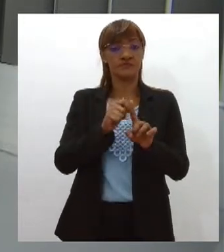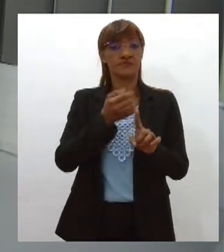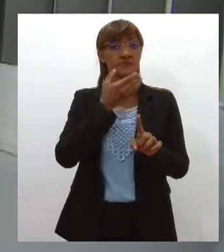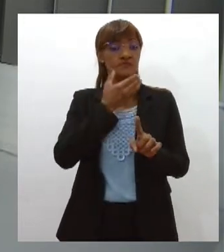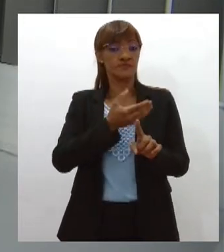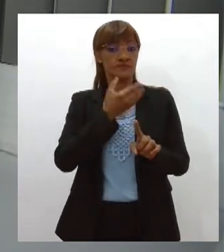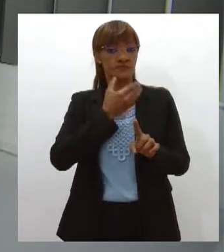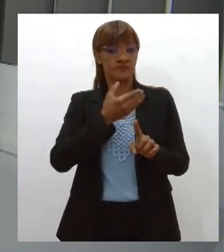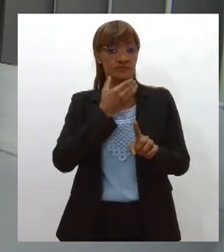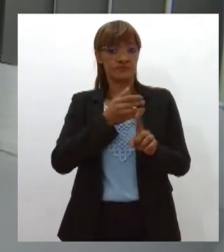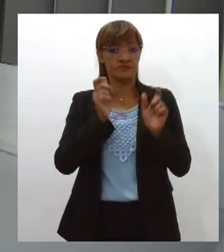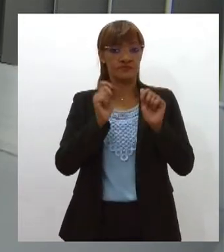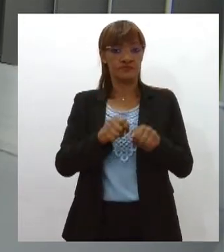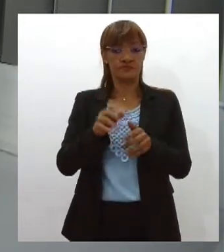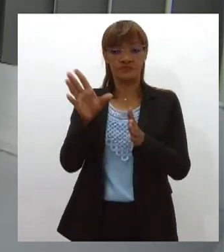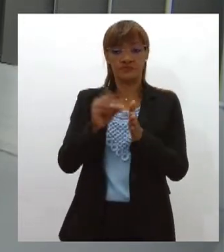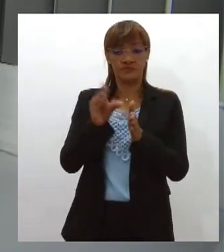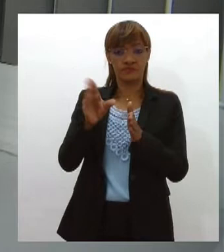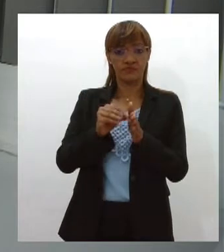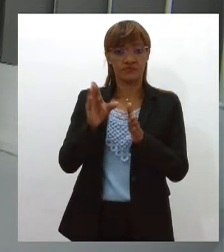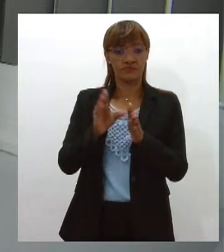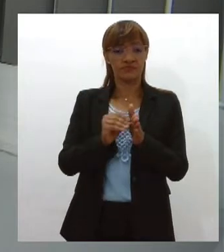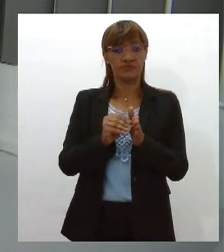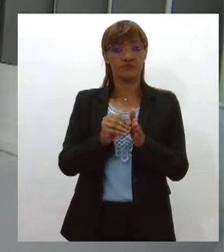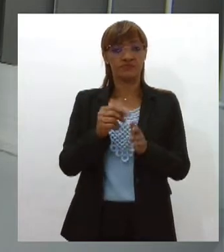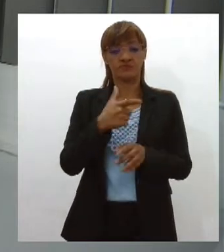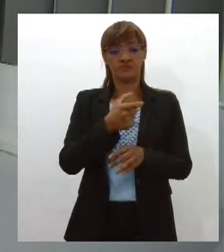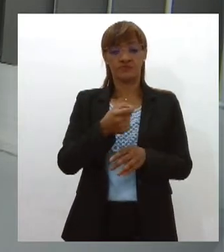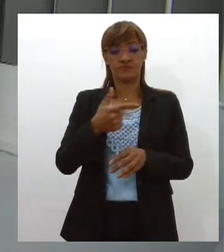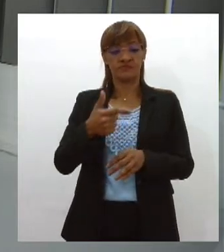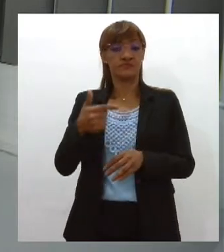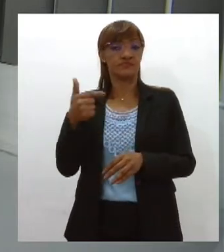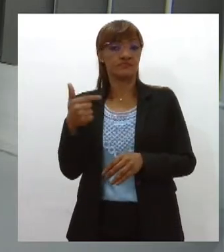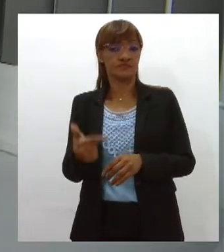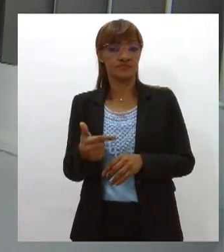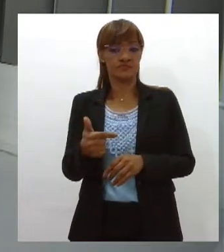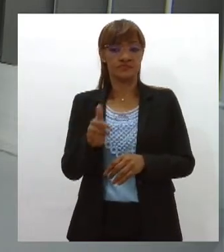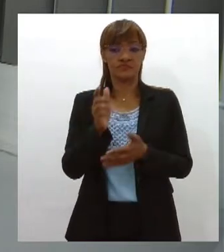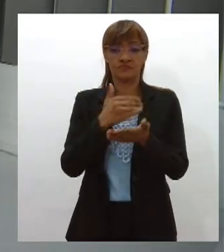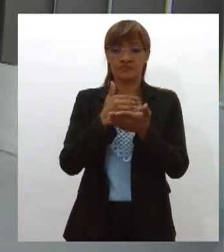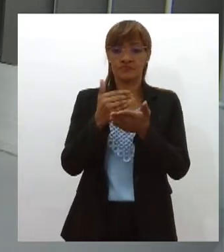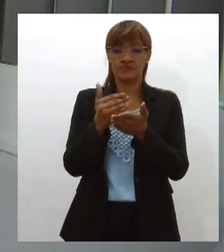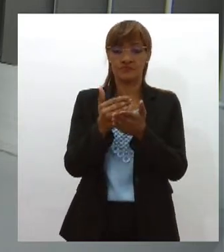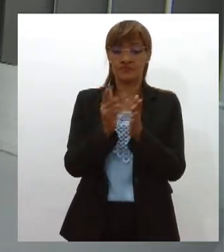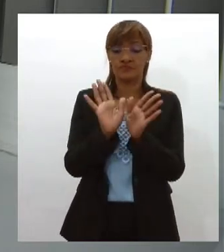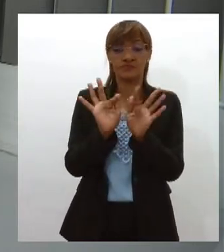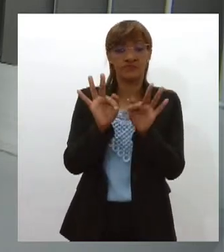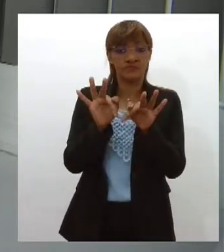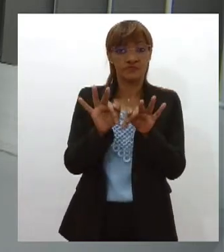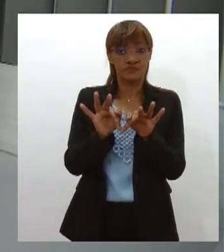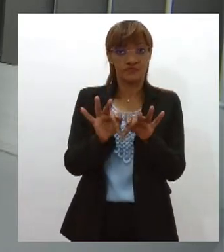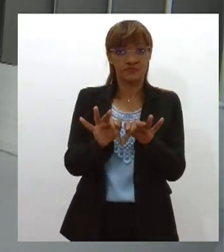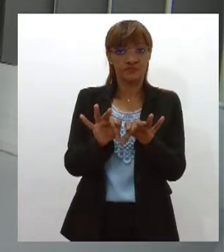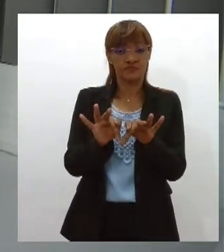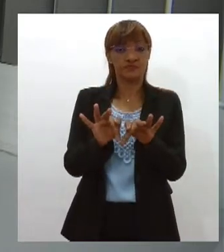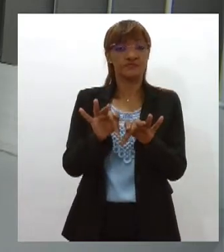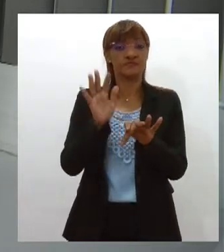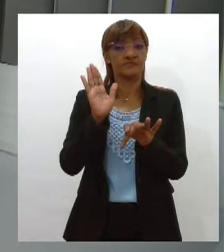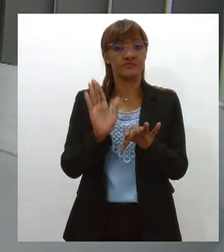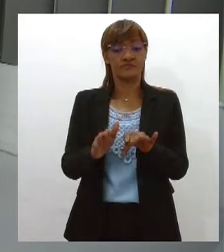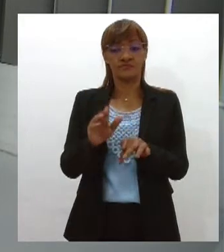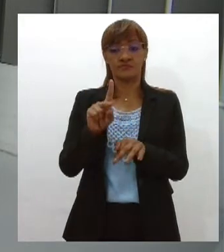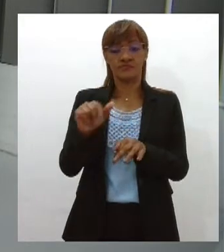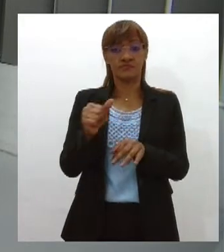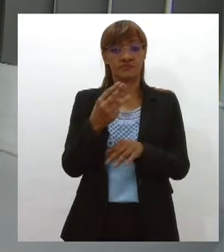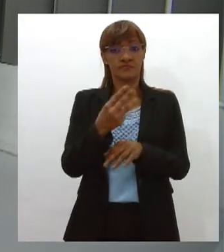de informações do Censo 2022. A previsão inicial era encerrar os trabalhos em 31 de outubro deste ano,